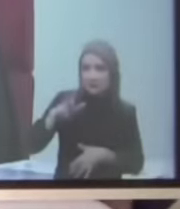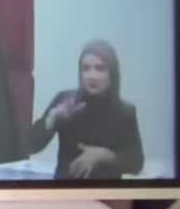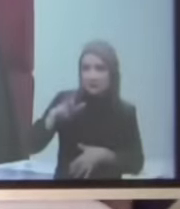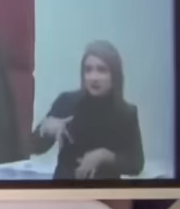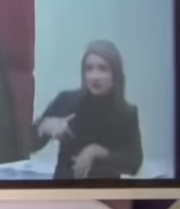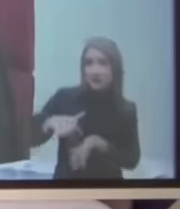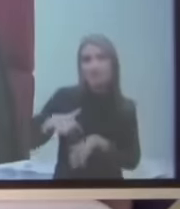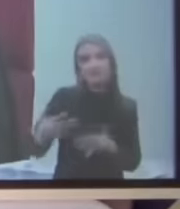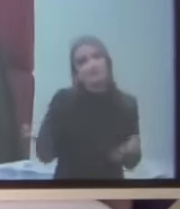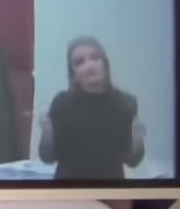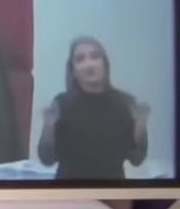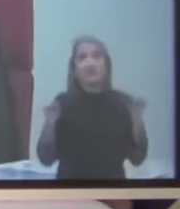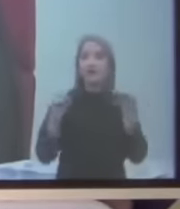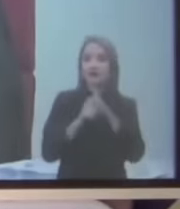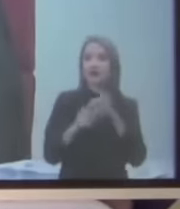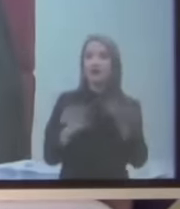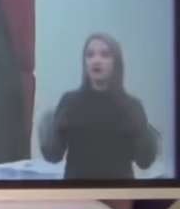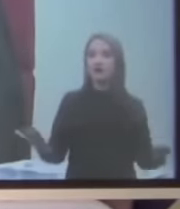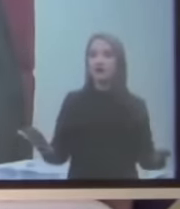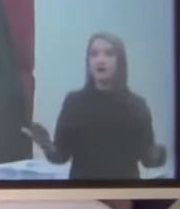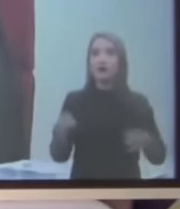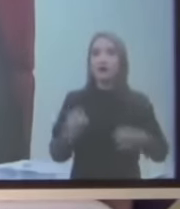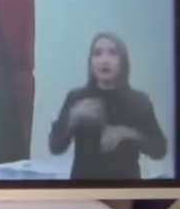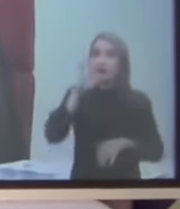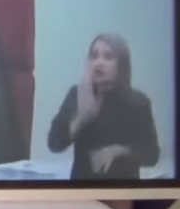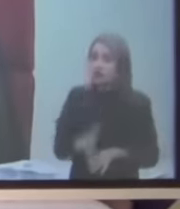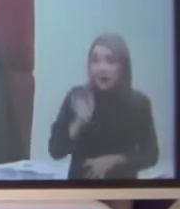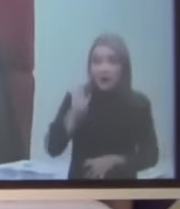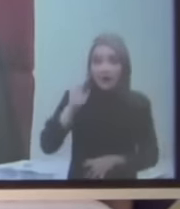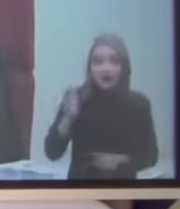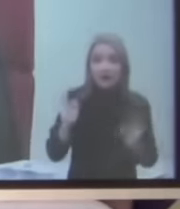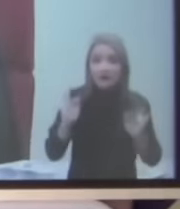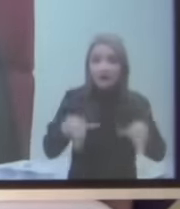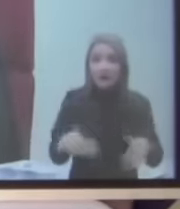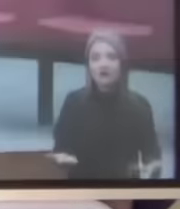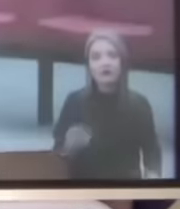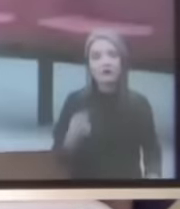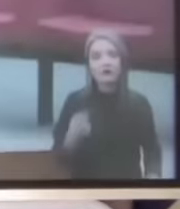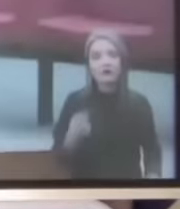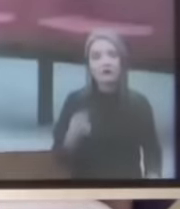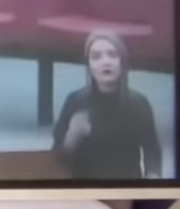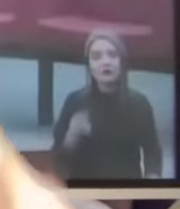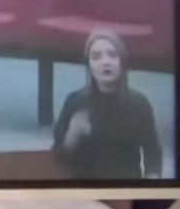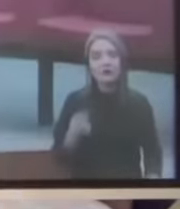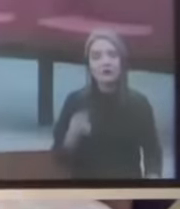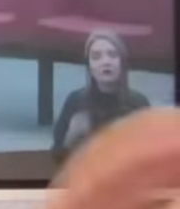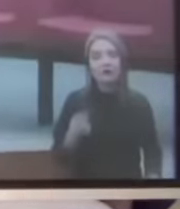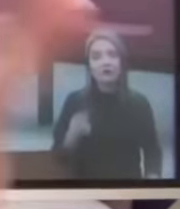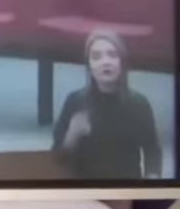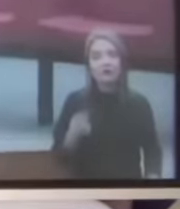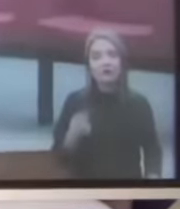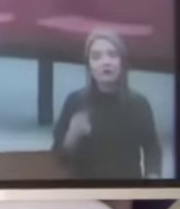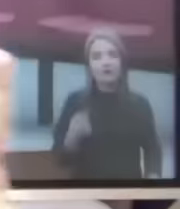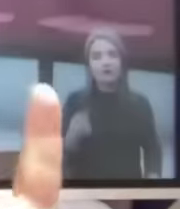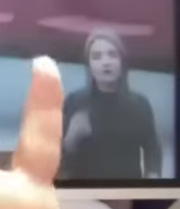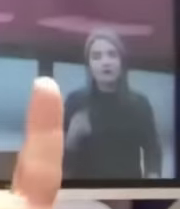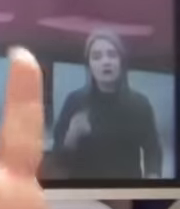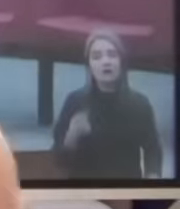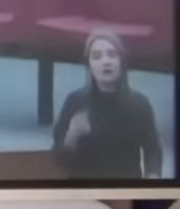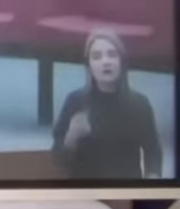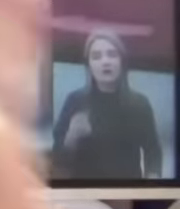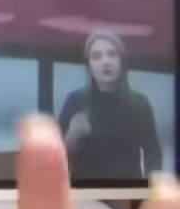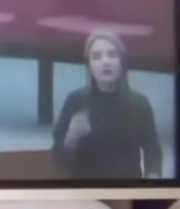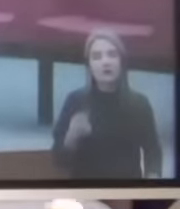lá. A questão já é pacífico. Já é pacífico. Já é pacífico em você. Você, sim,